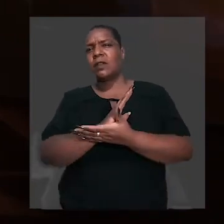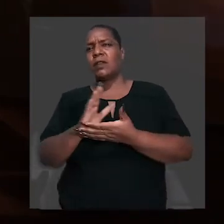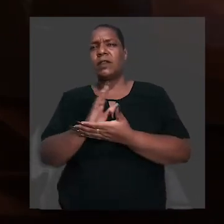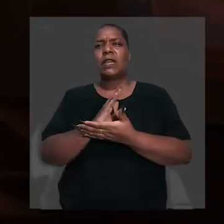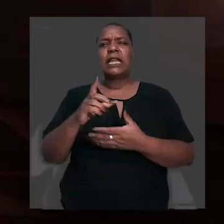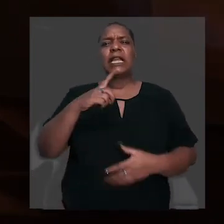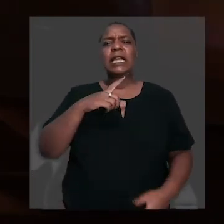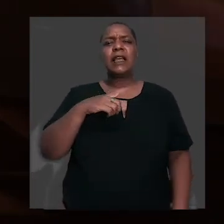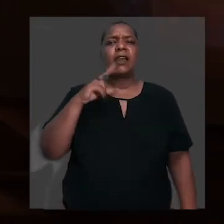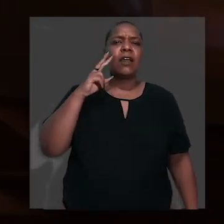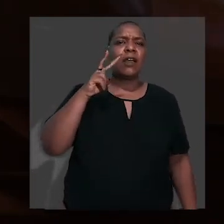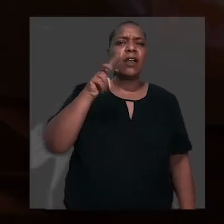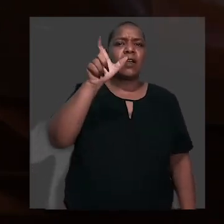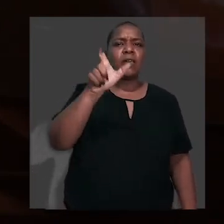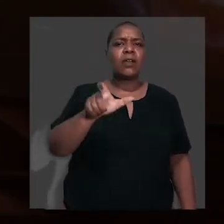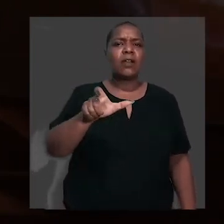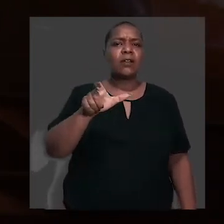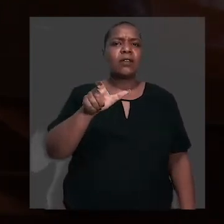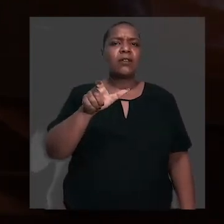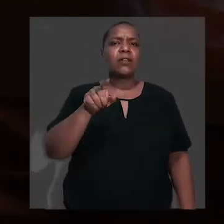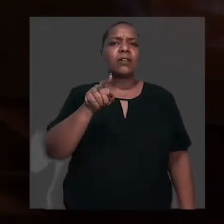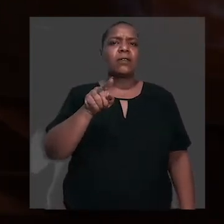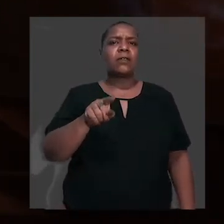Olhar pra você, tipo, olhar pro espelho.